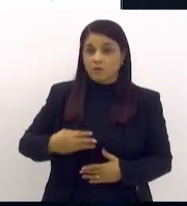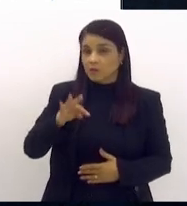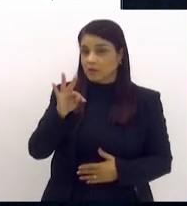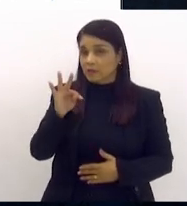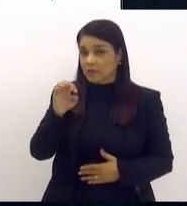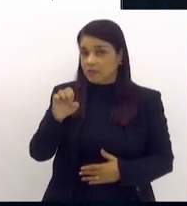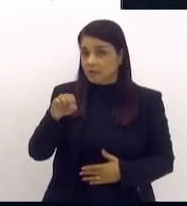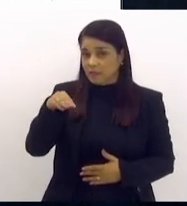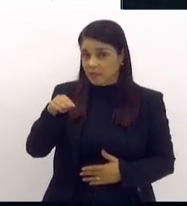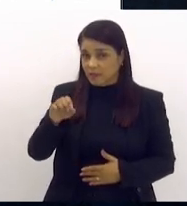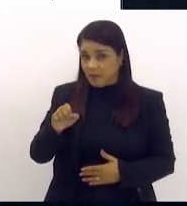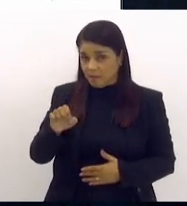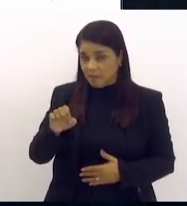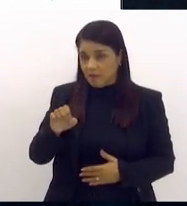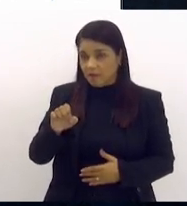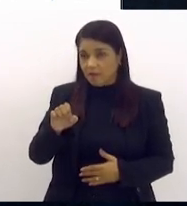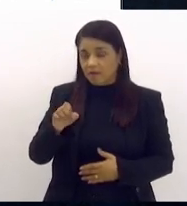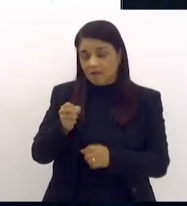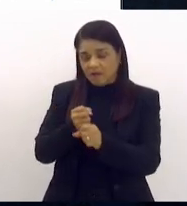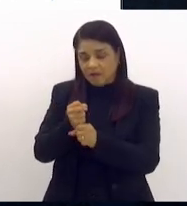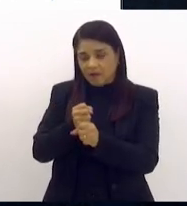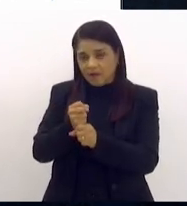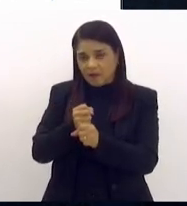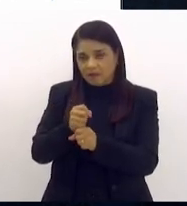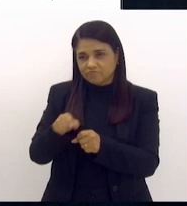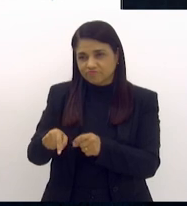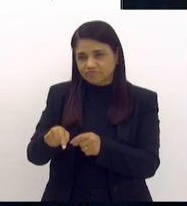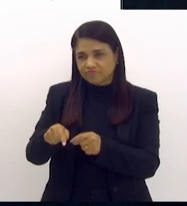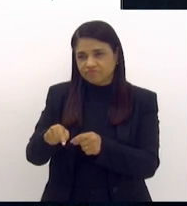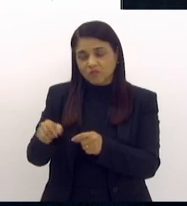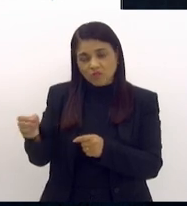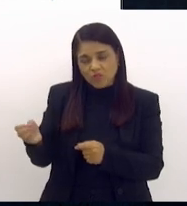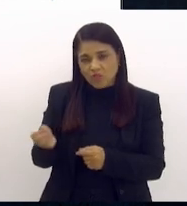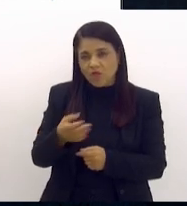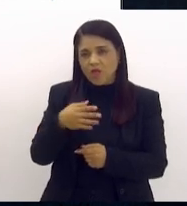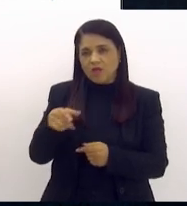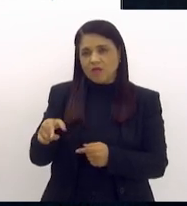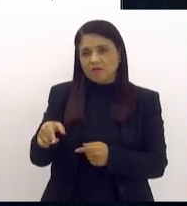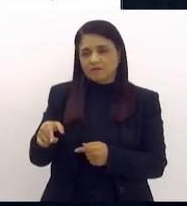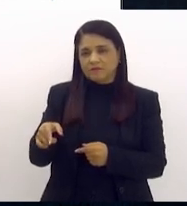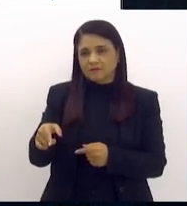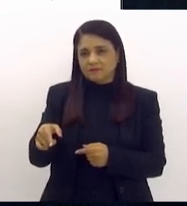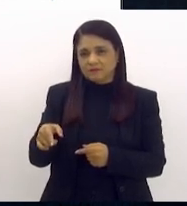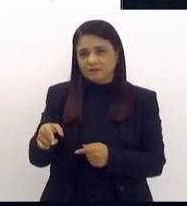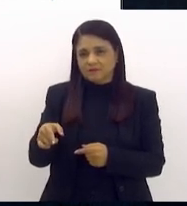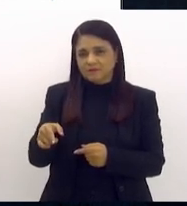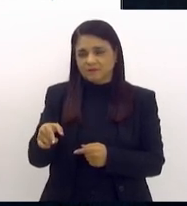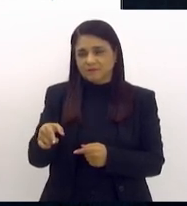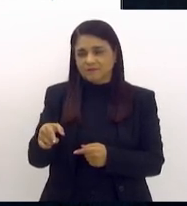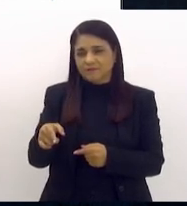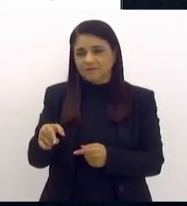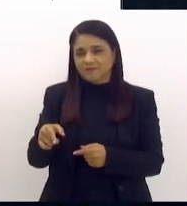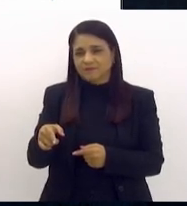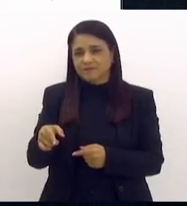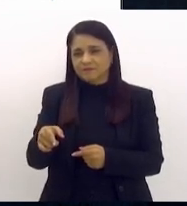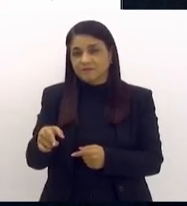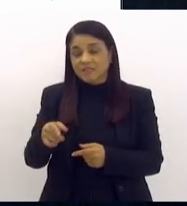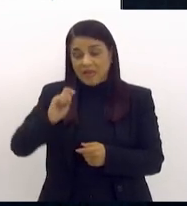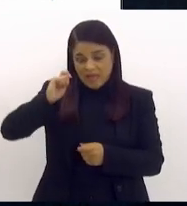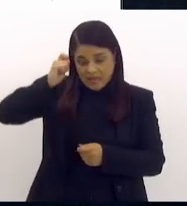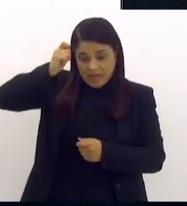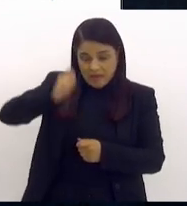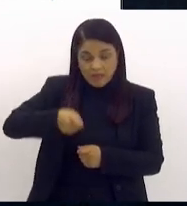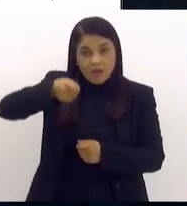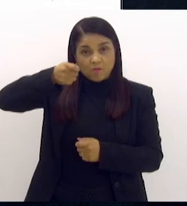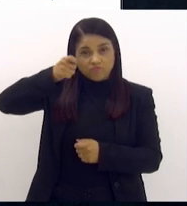veem ali nos últimos anos né aí as novas rodadas né de eh as novas rodadas de e dos Leilões né dos